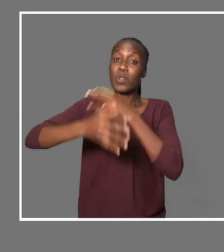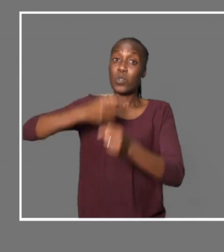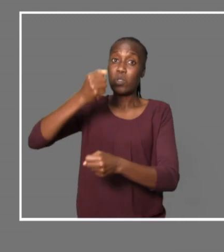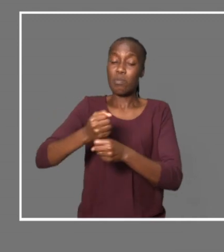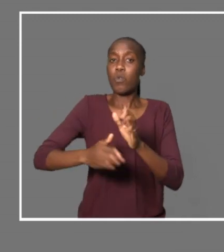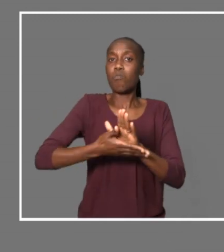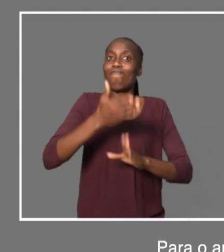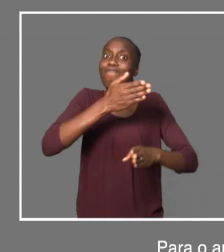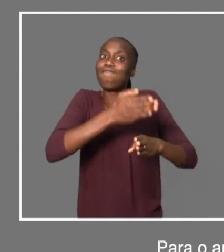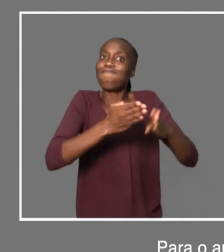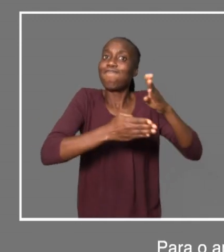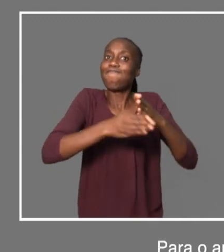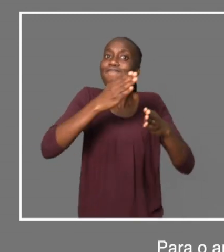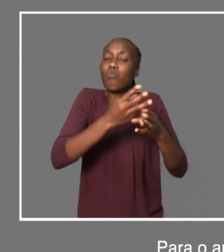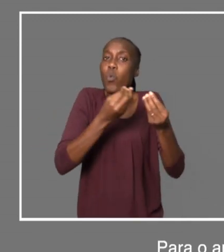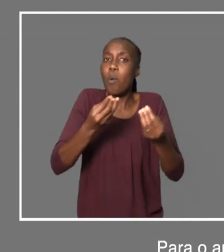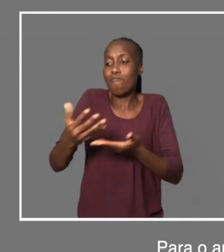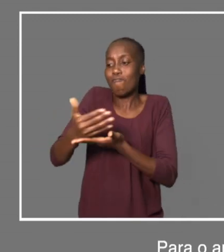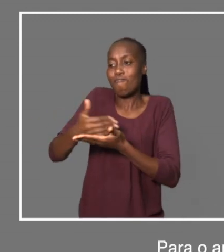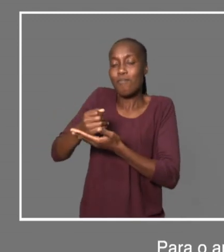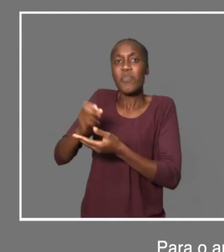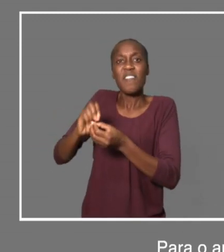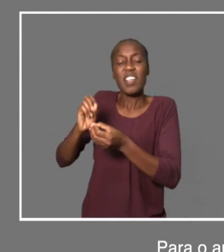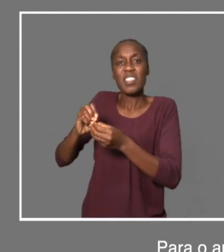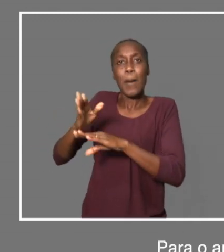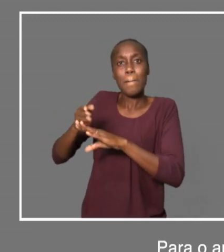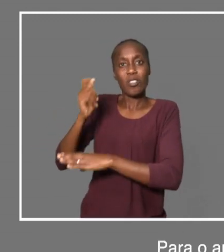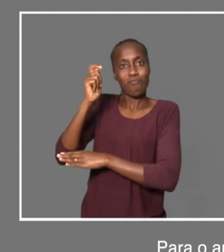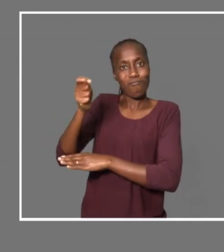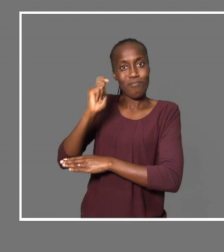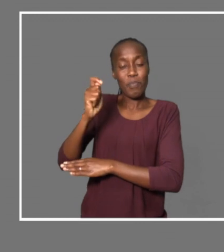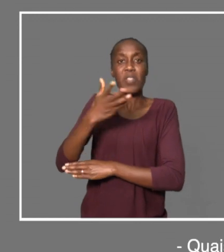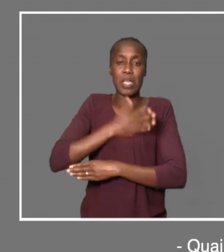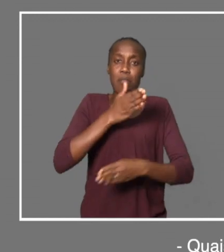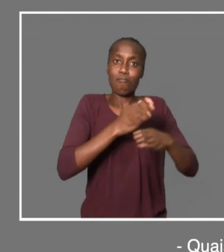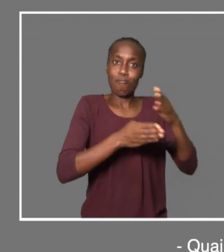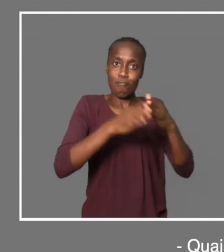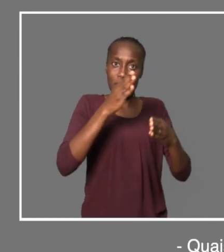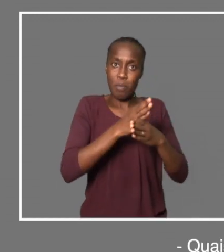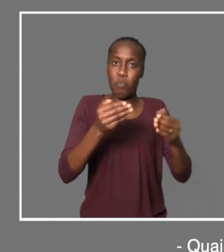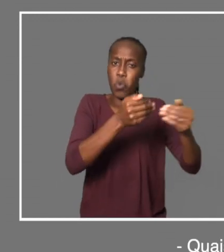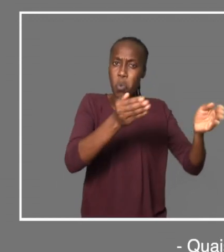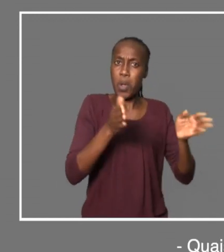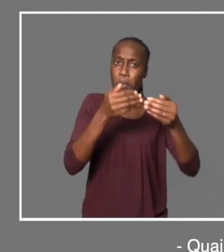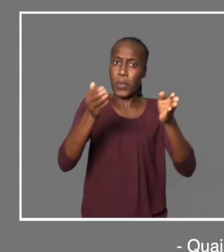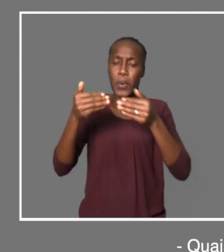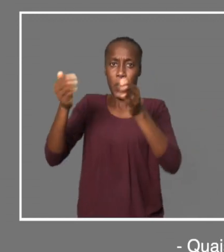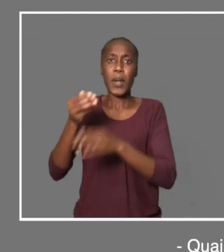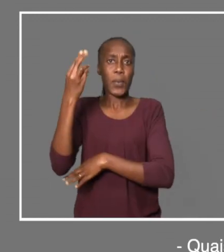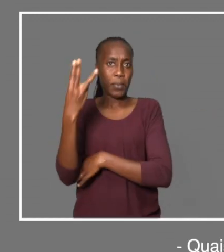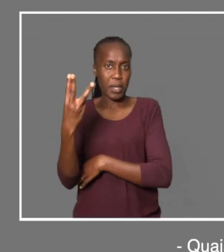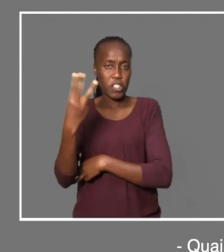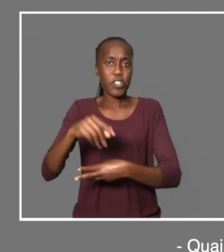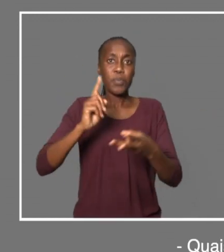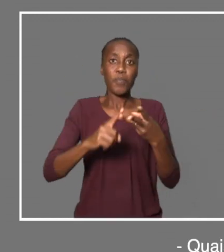e para o ano vou construir através da pesca uma casa tipo? uma casa tipo